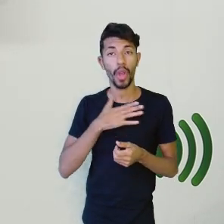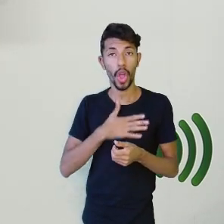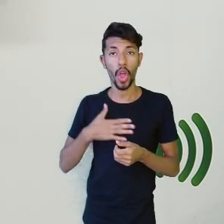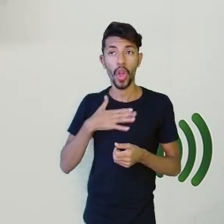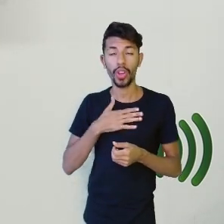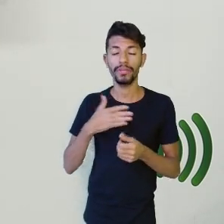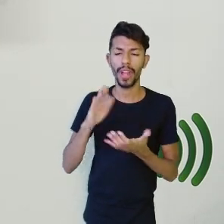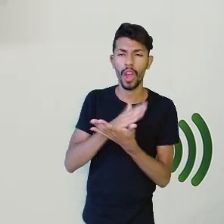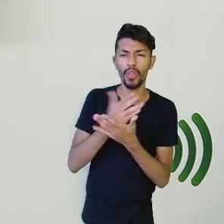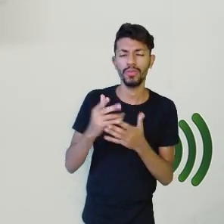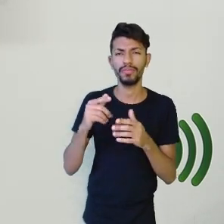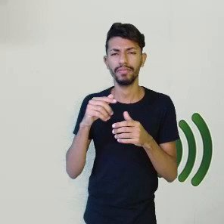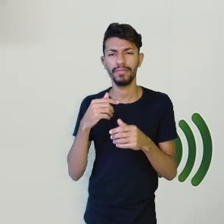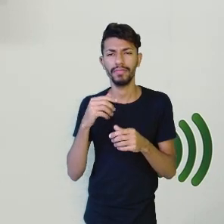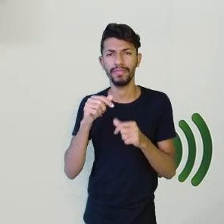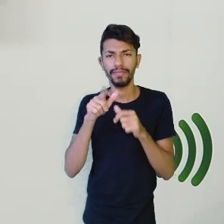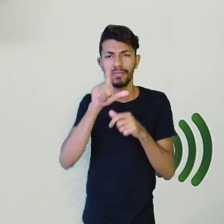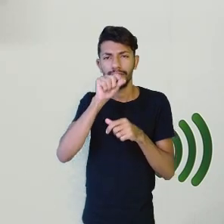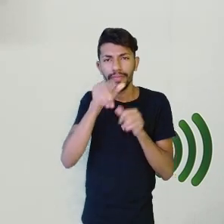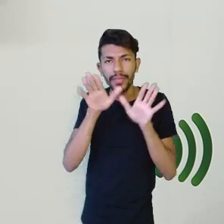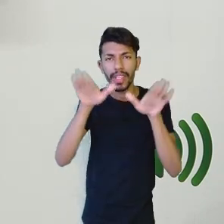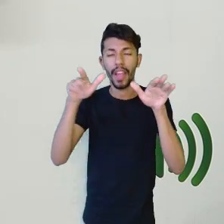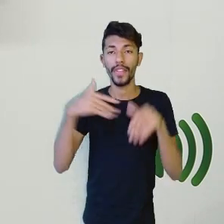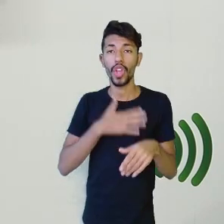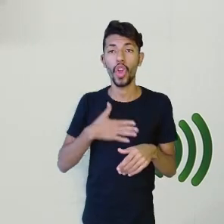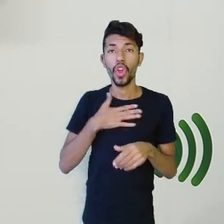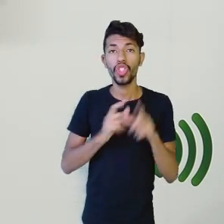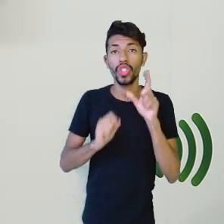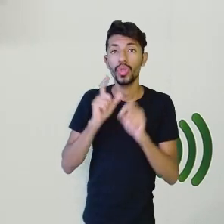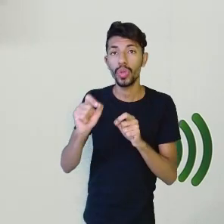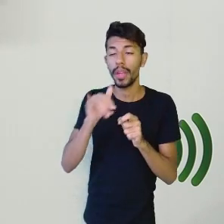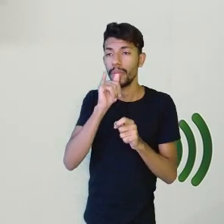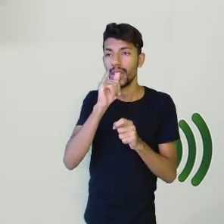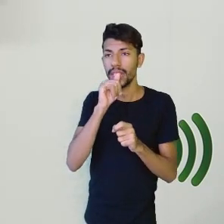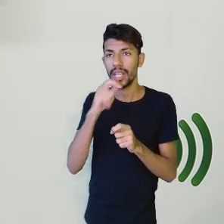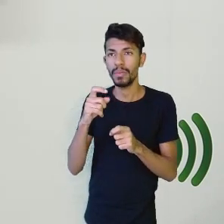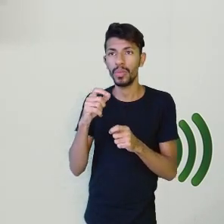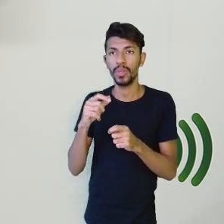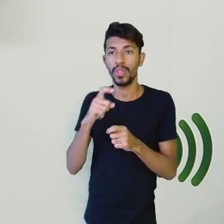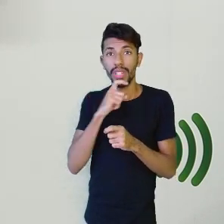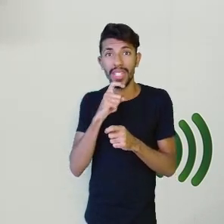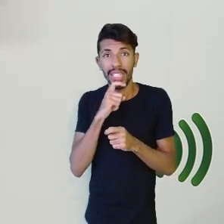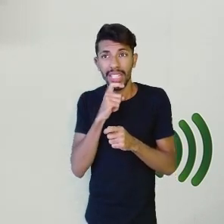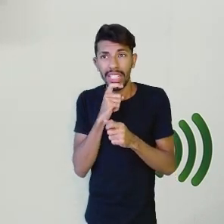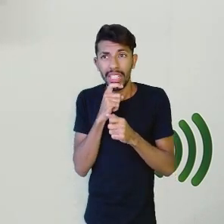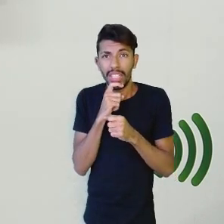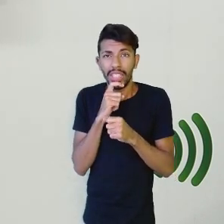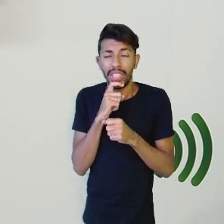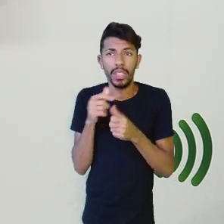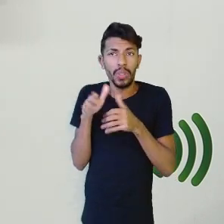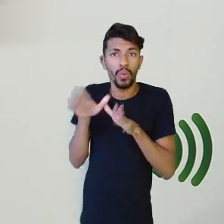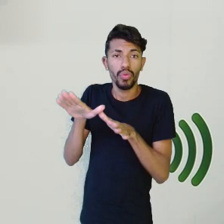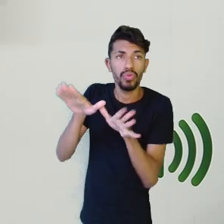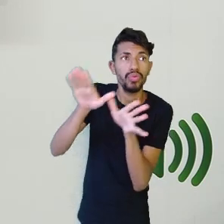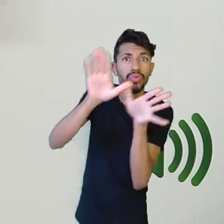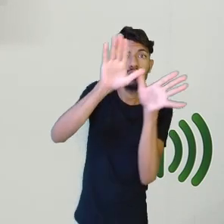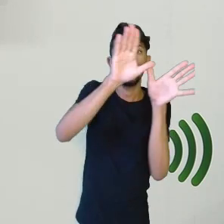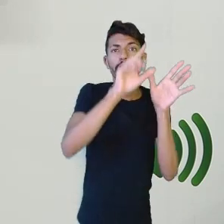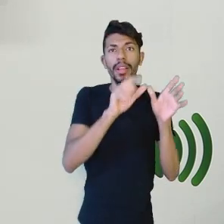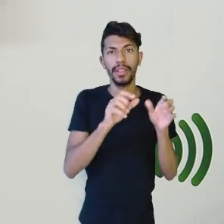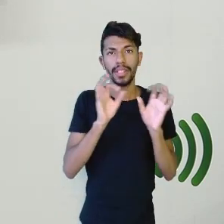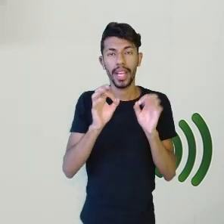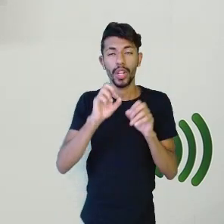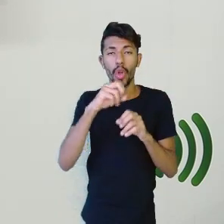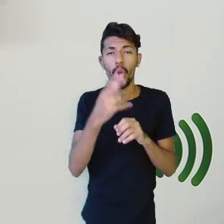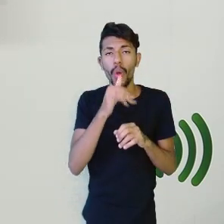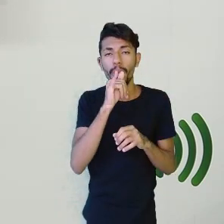tipos de aves gostam de fugir do inverno, frio demais, em alguns países do norte, ou então do